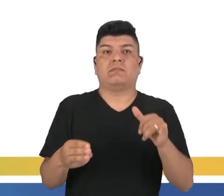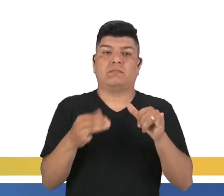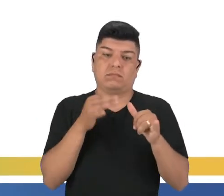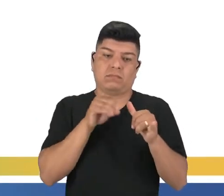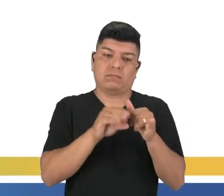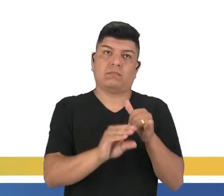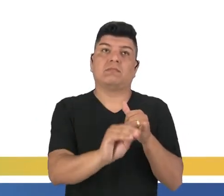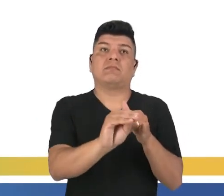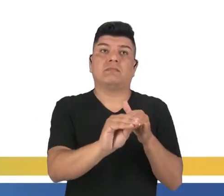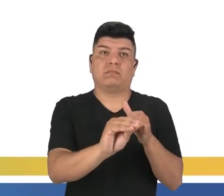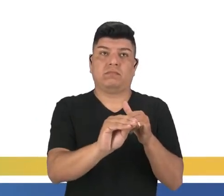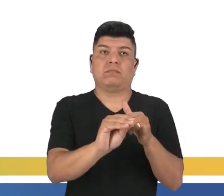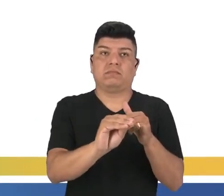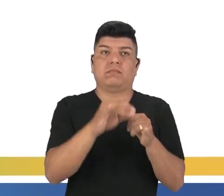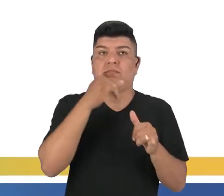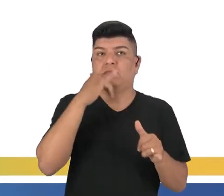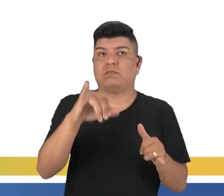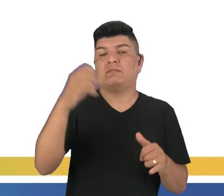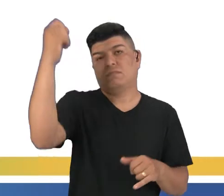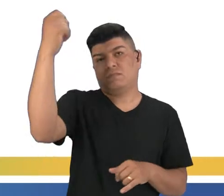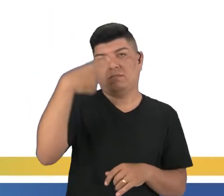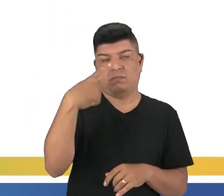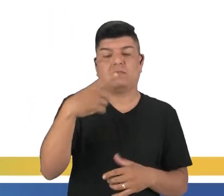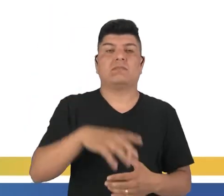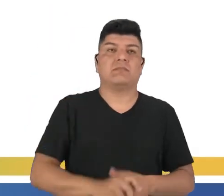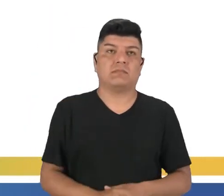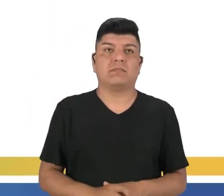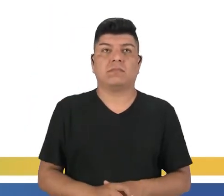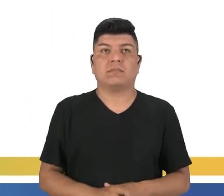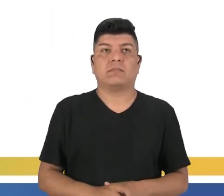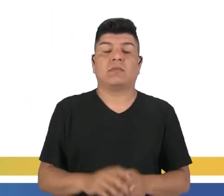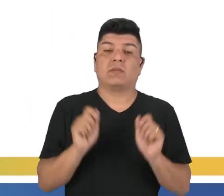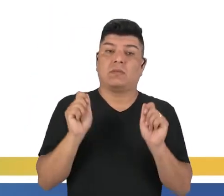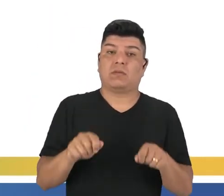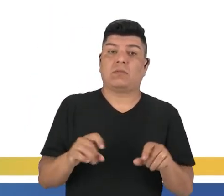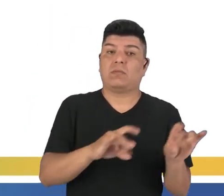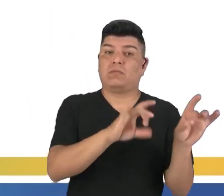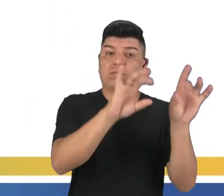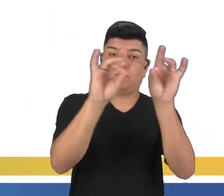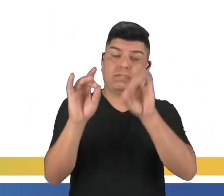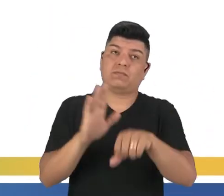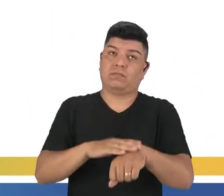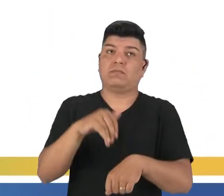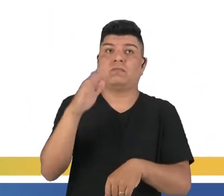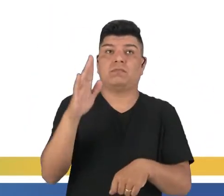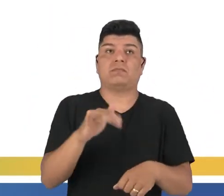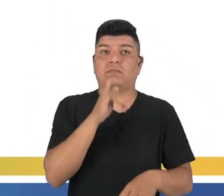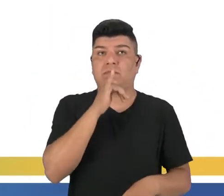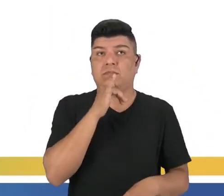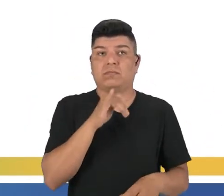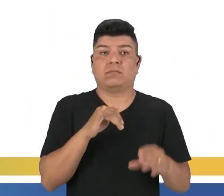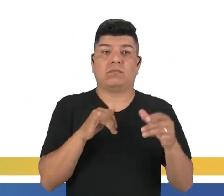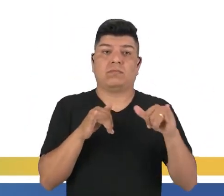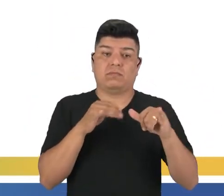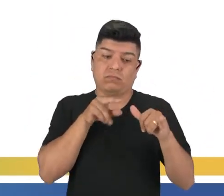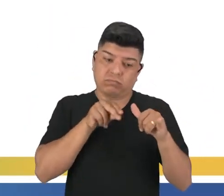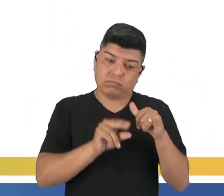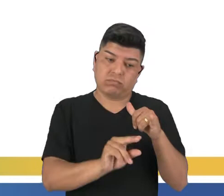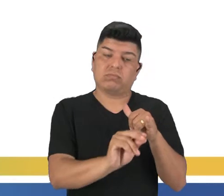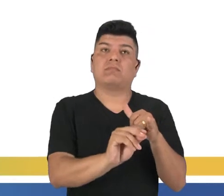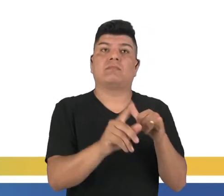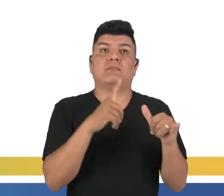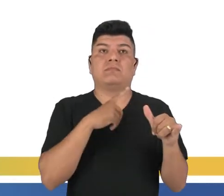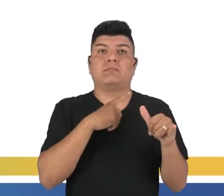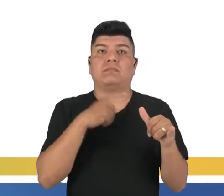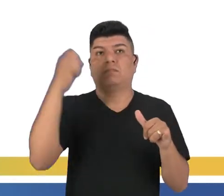verdade, solar é um tipo de energia térmica, né? E aí nós podemos ainda deixar mais específico, ó, da térmica. Nós temos a solar e a queima